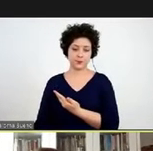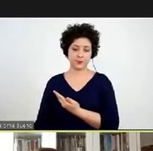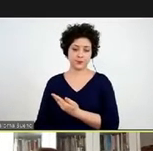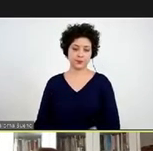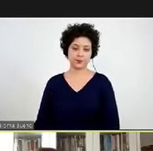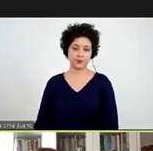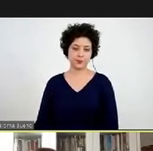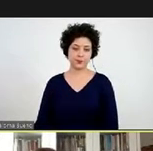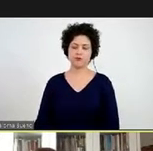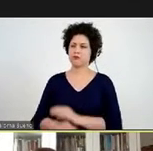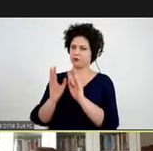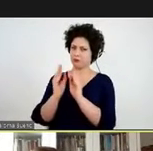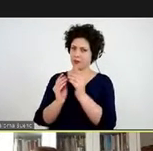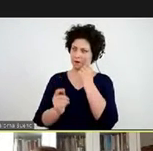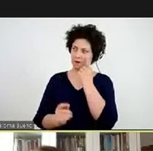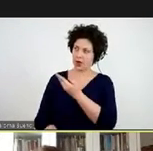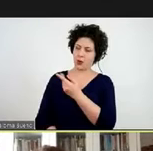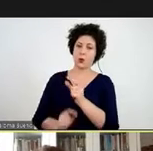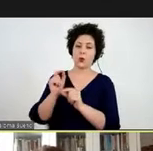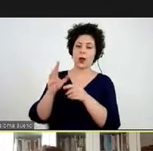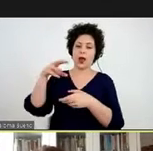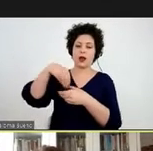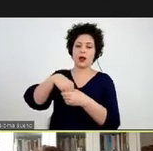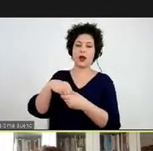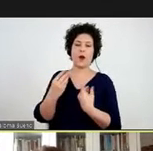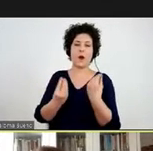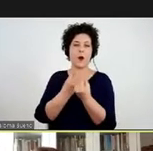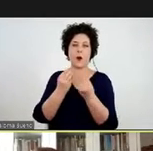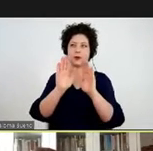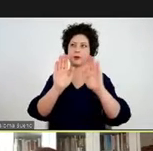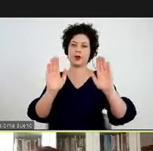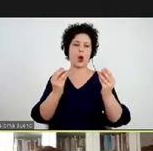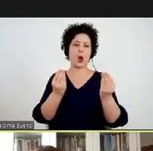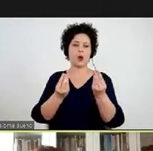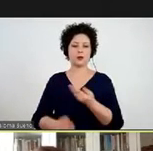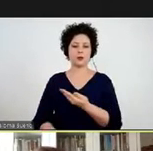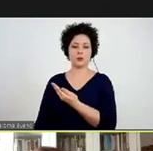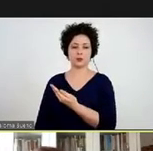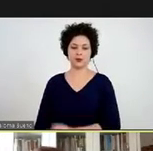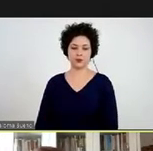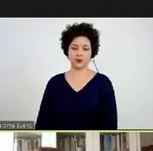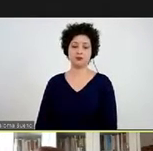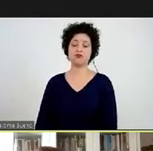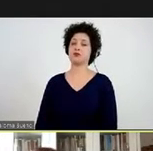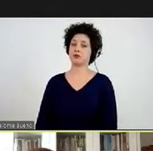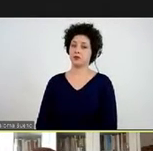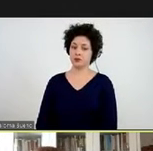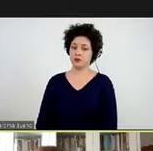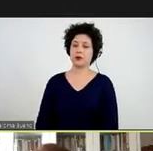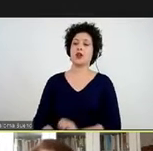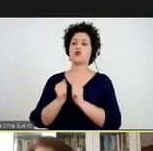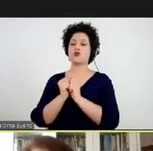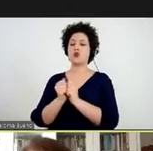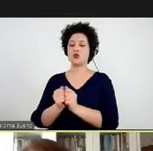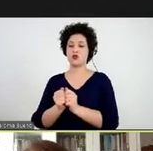É um pouco para vocês verem o interior dessa capela. Funcionava junto com